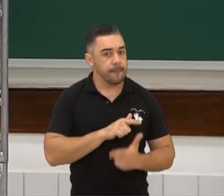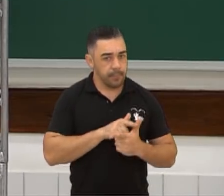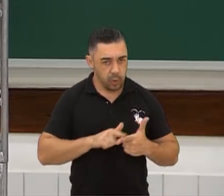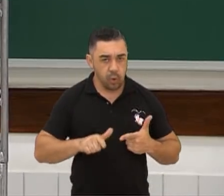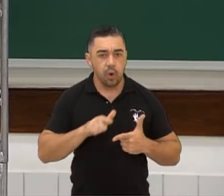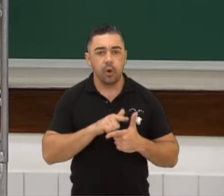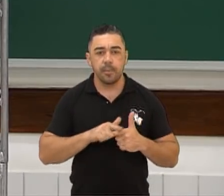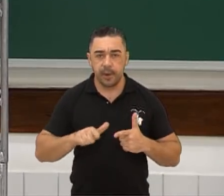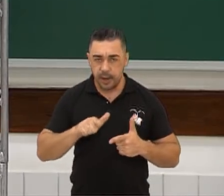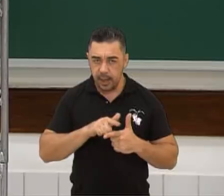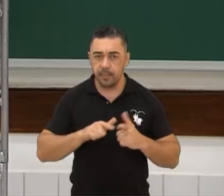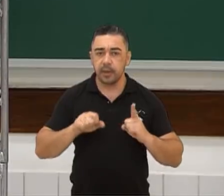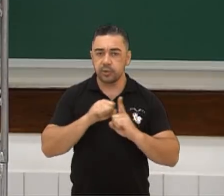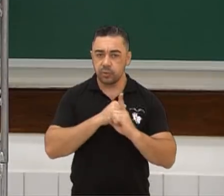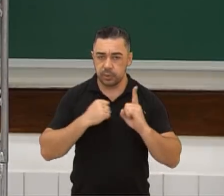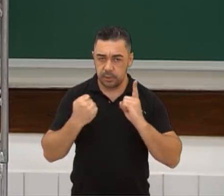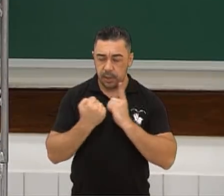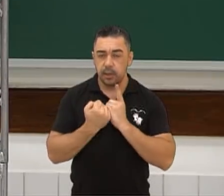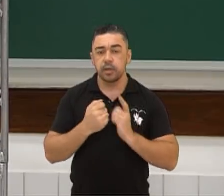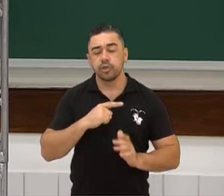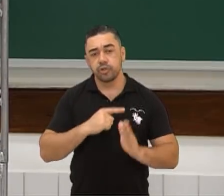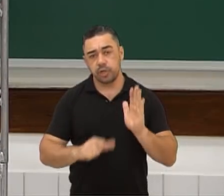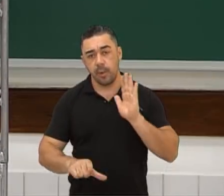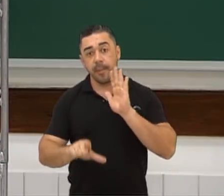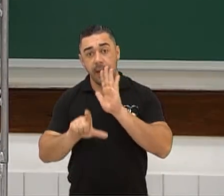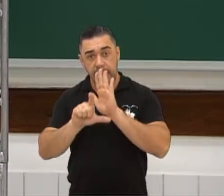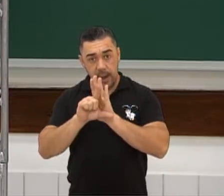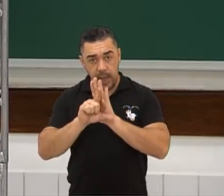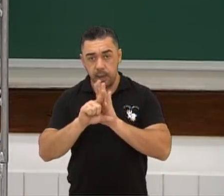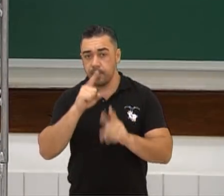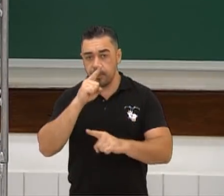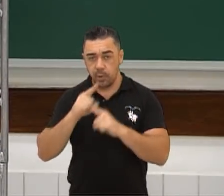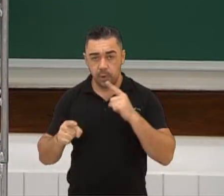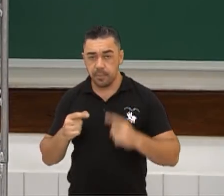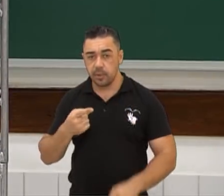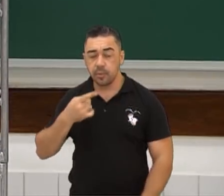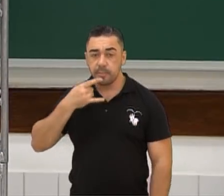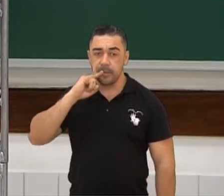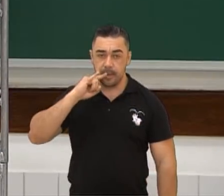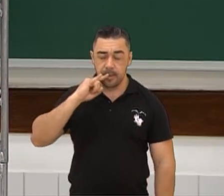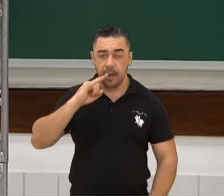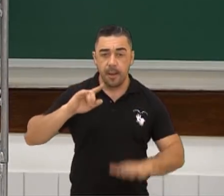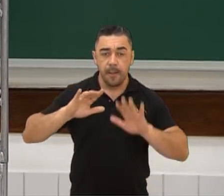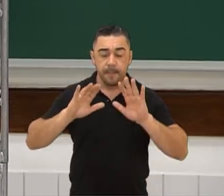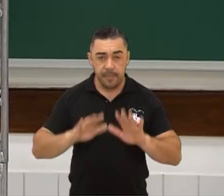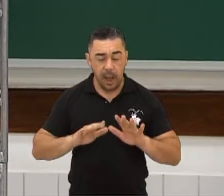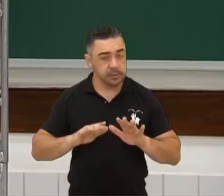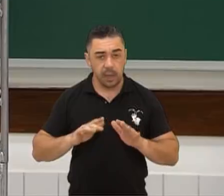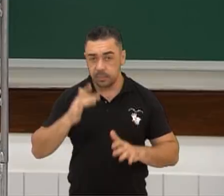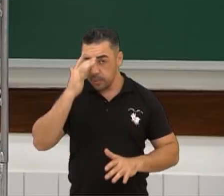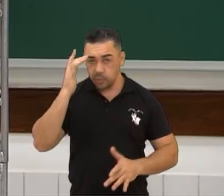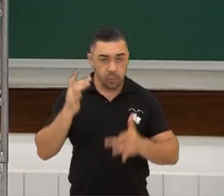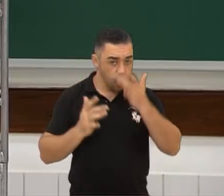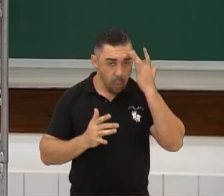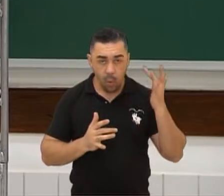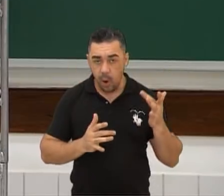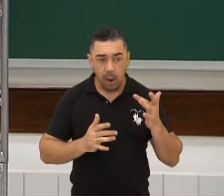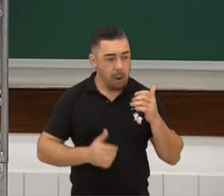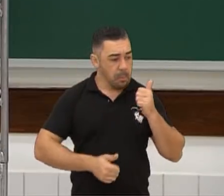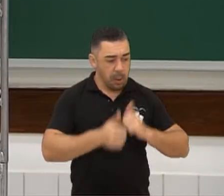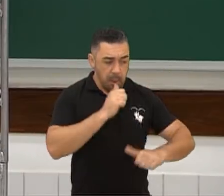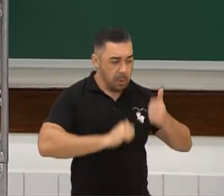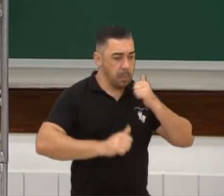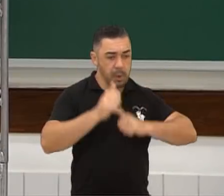social. Havia uma lei seca em vigência na União Soviética, mas mesmo assim o alcoolismo passou a ser um